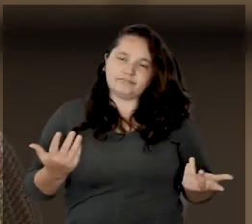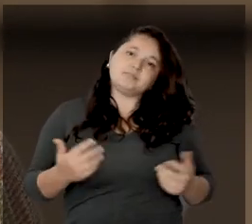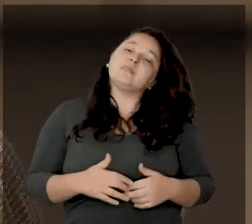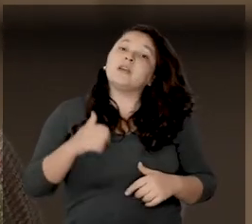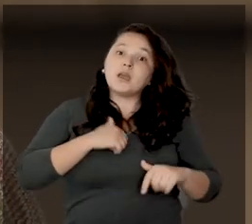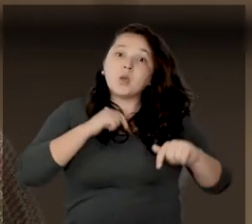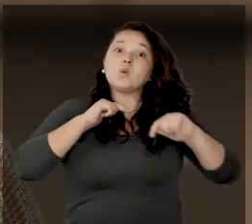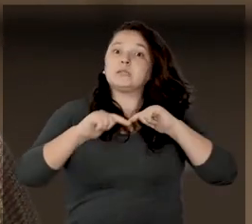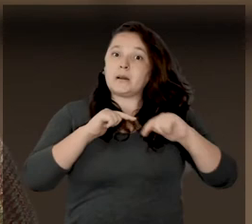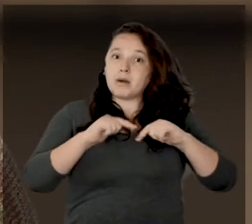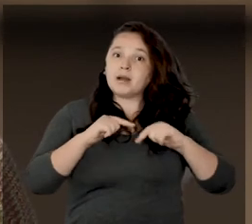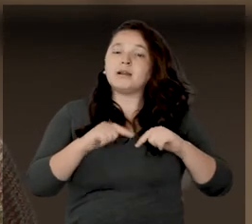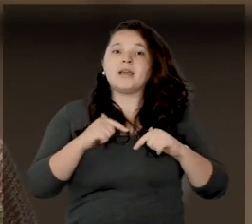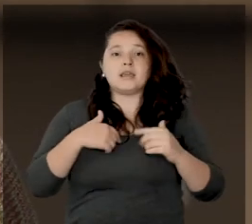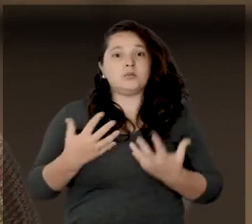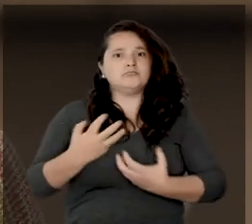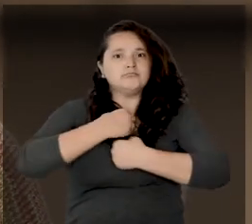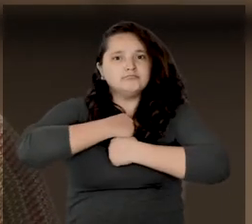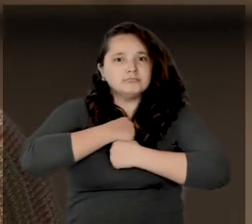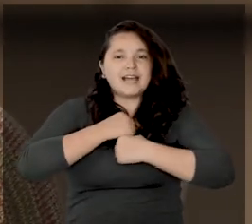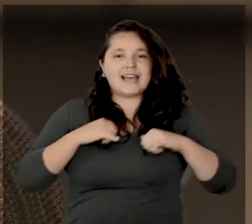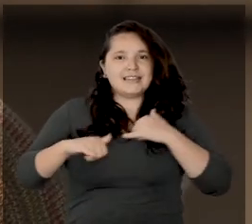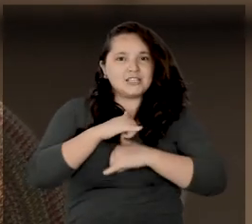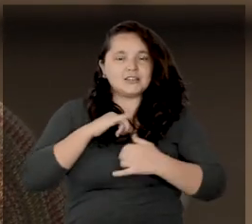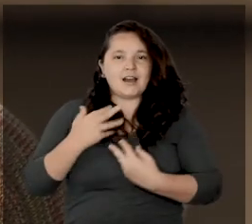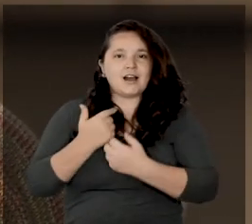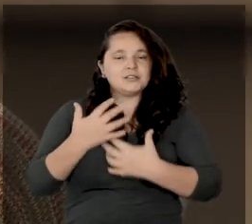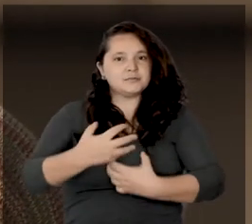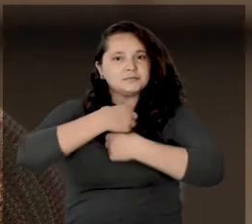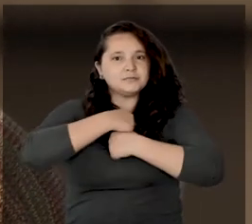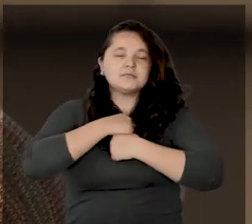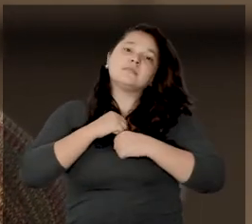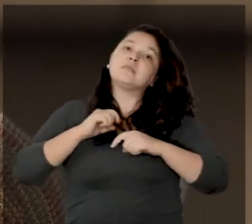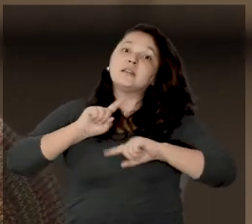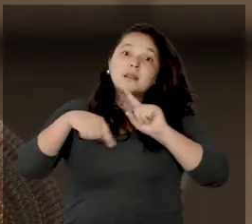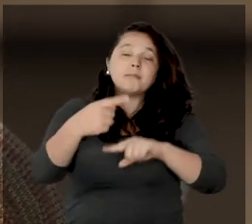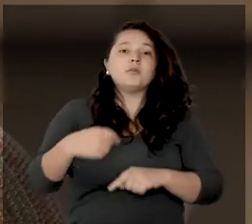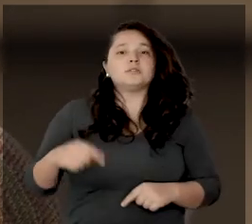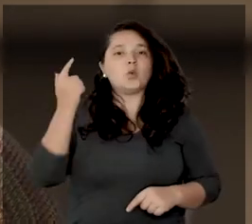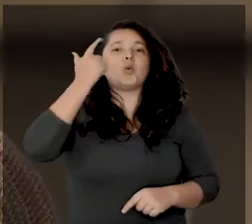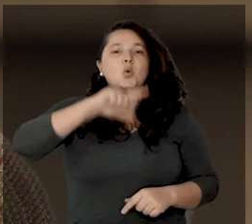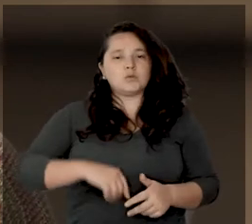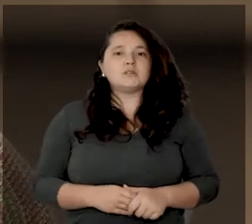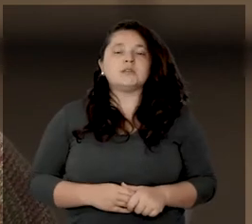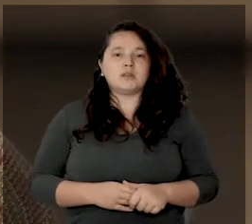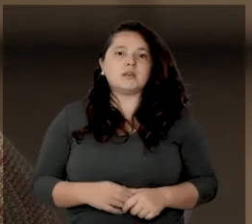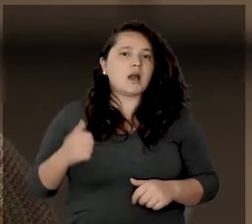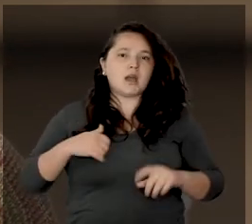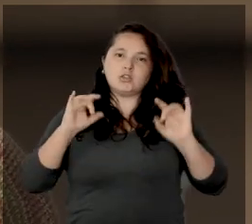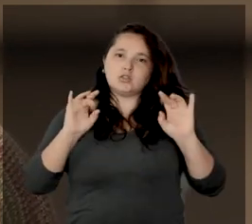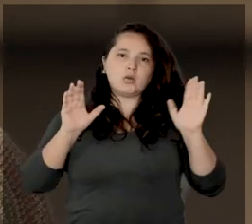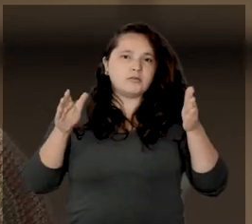energia toda por muito tempo, né, até chegar mesmo nessa condição de plenamente trabalhar todas essas